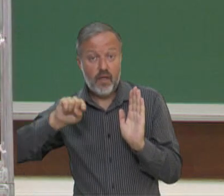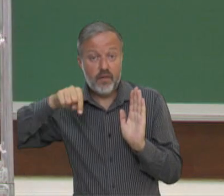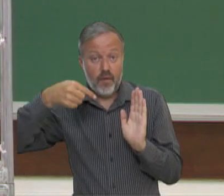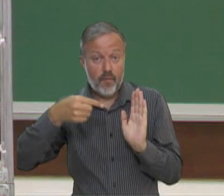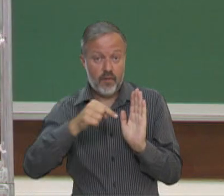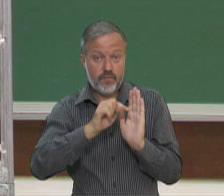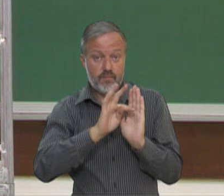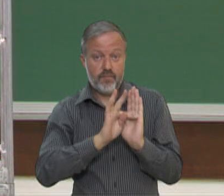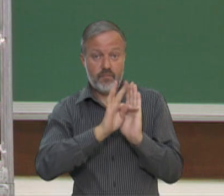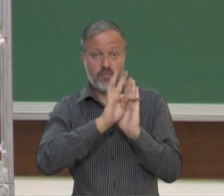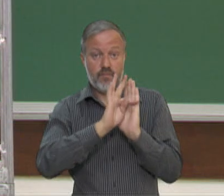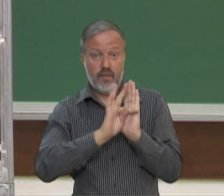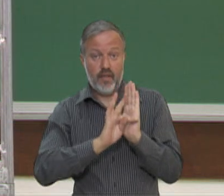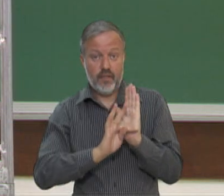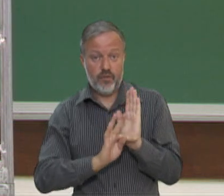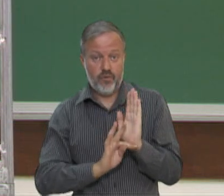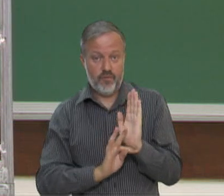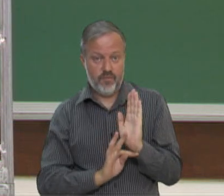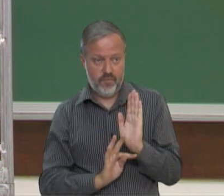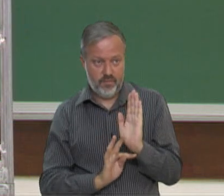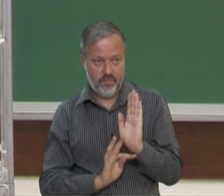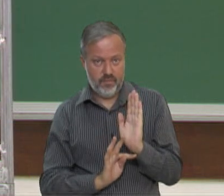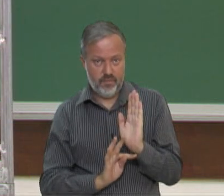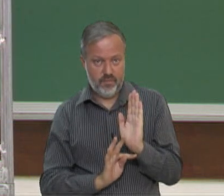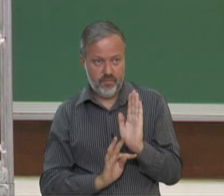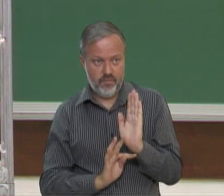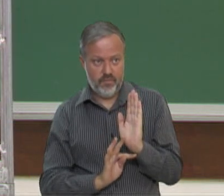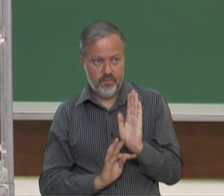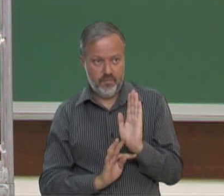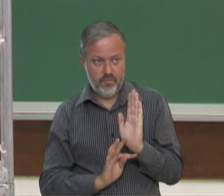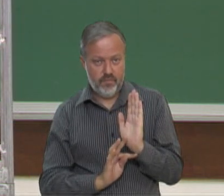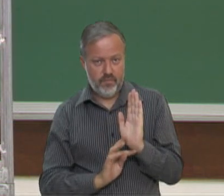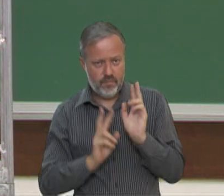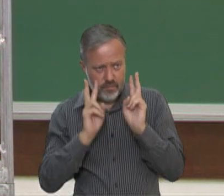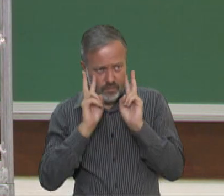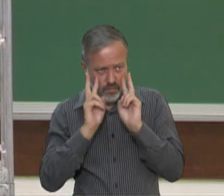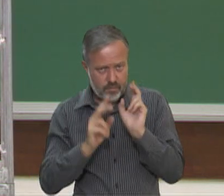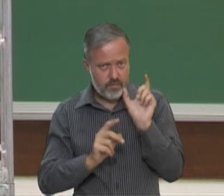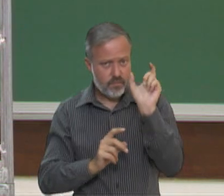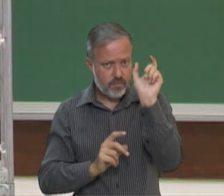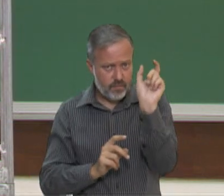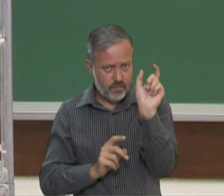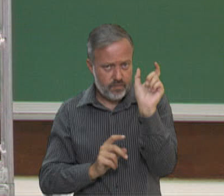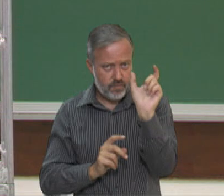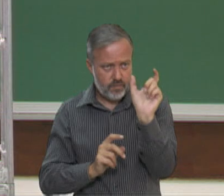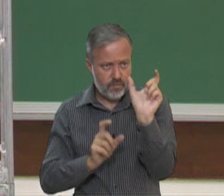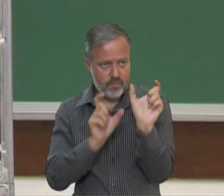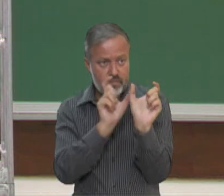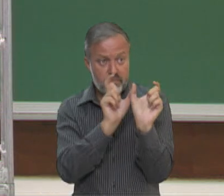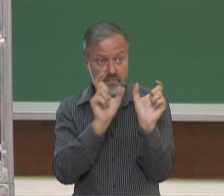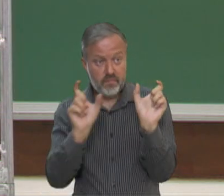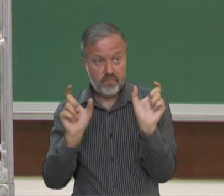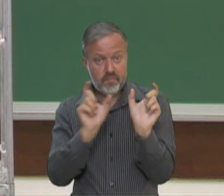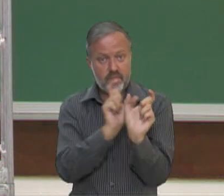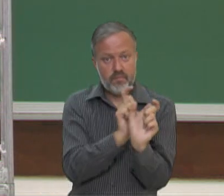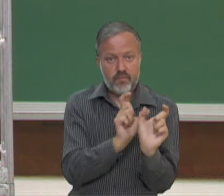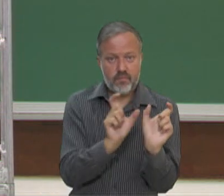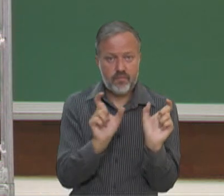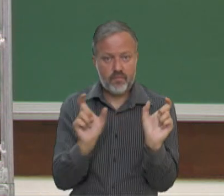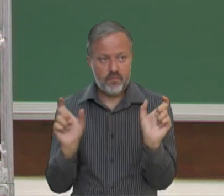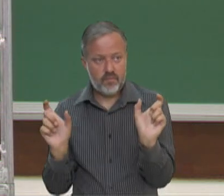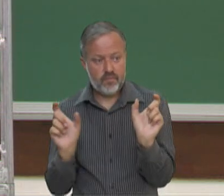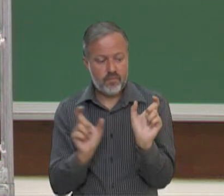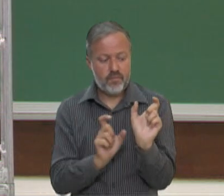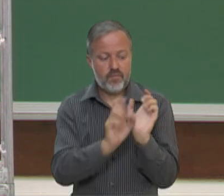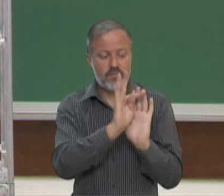notícia. E aí depois a gente tem o corpo da notícia. Então, essa estrutura vai ser seguida